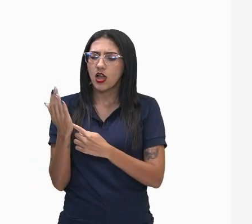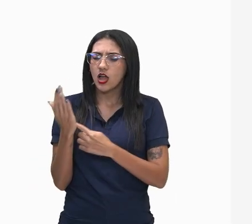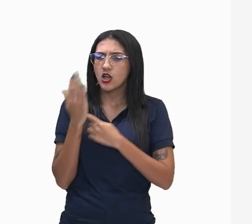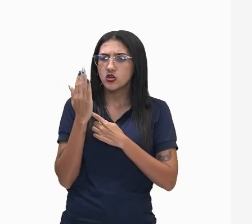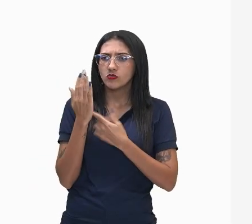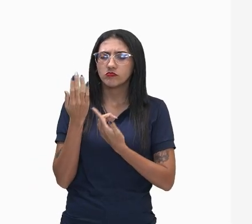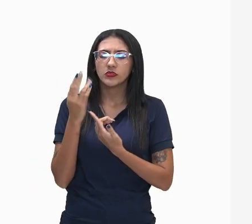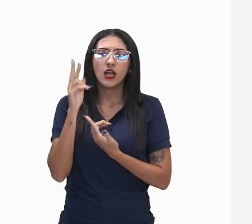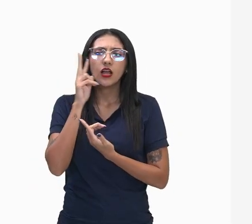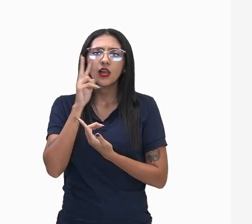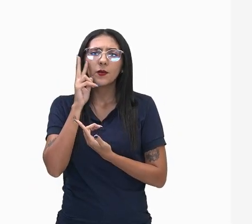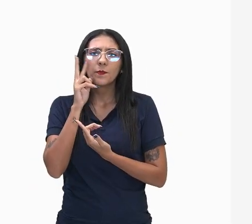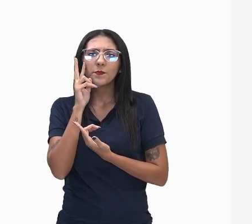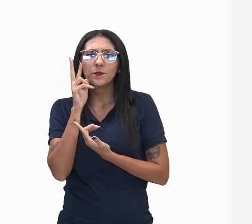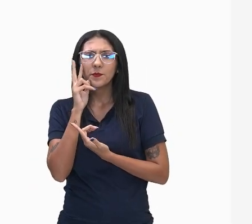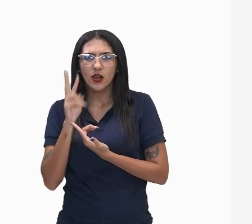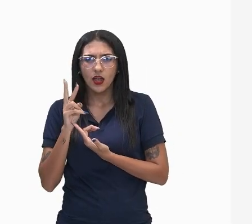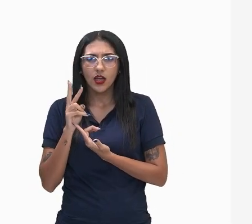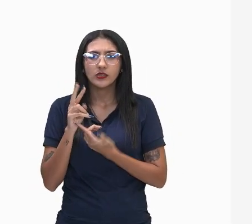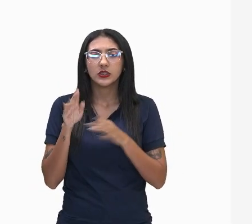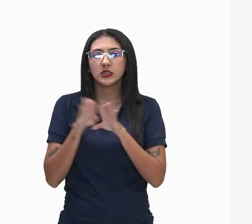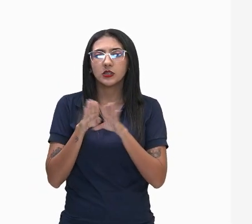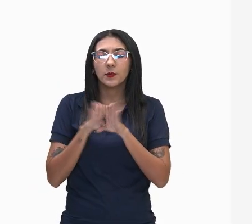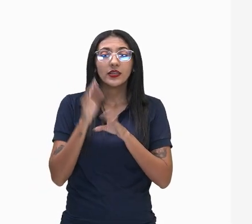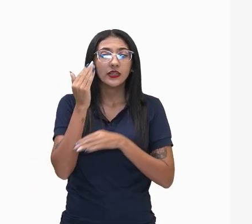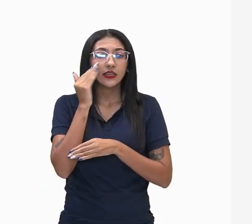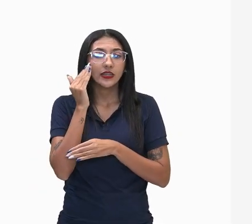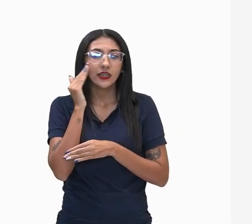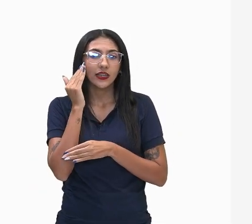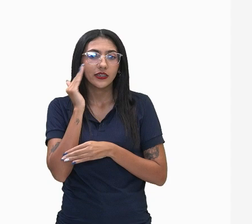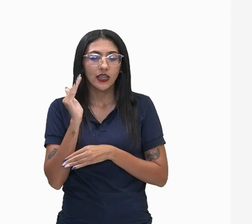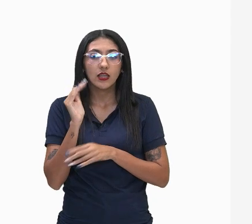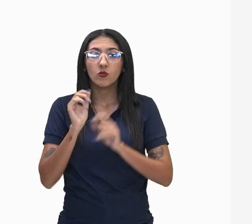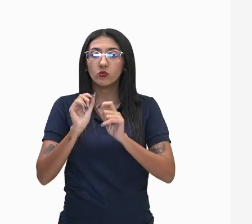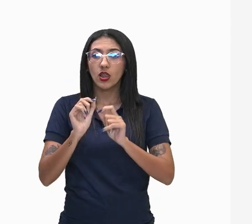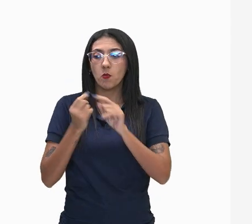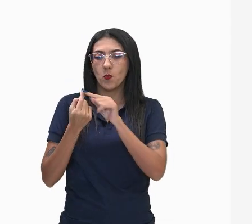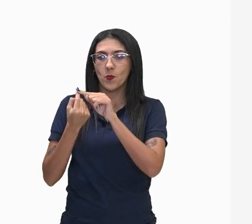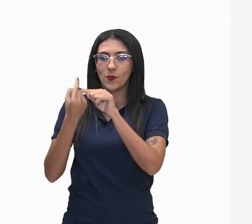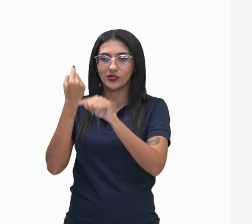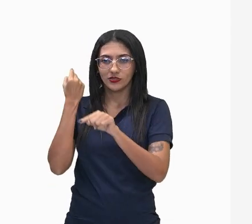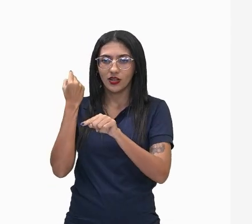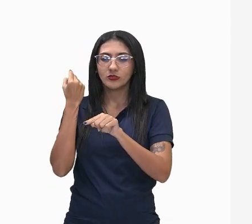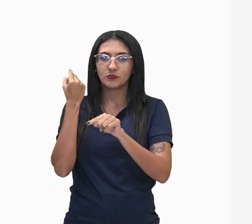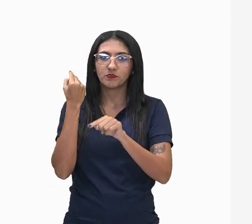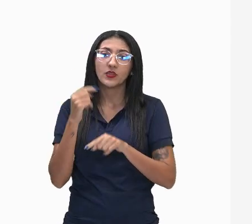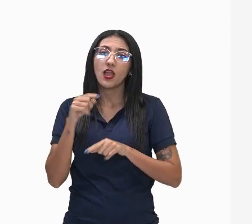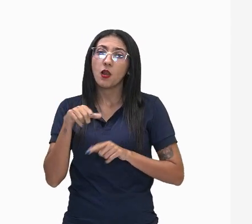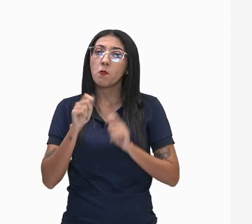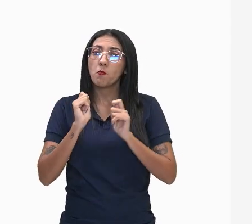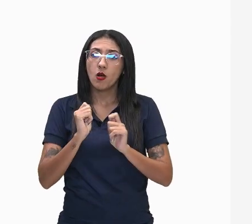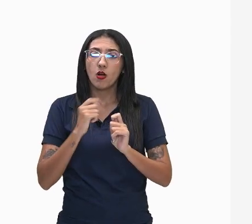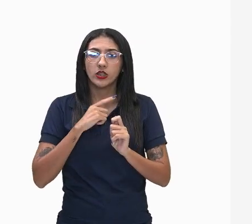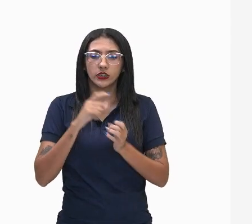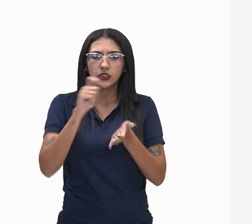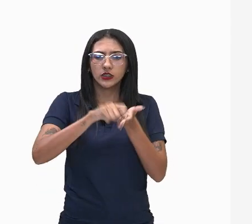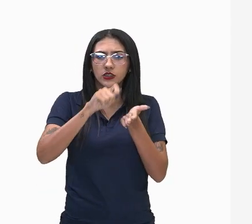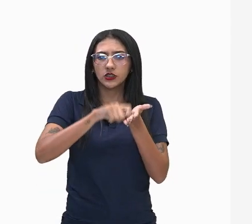a reconstruir e interpretar o passado. Elas podem ser